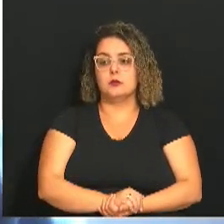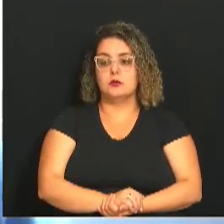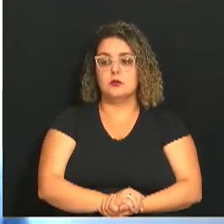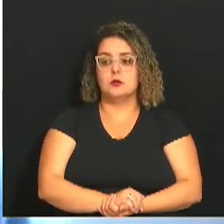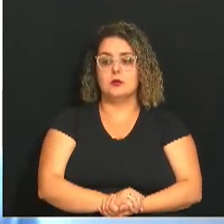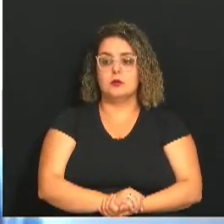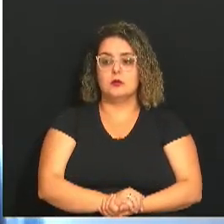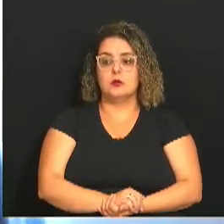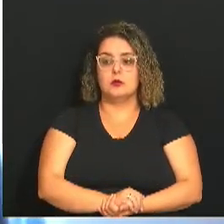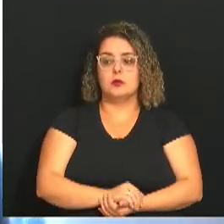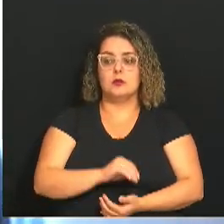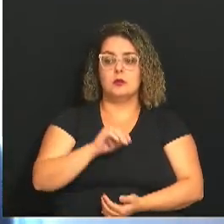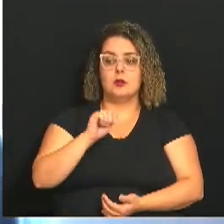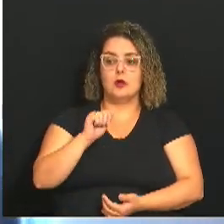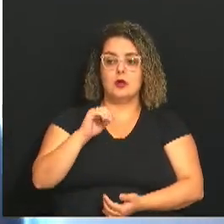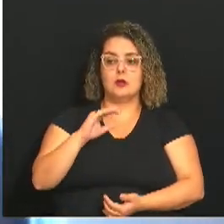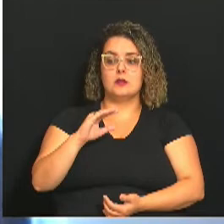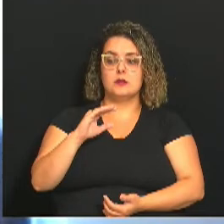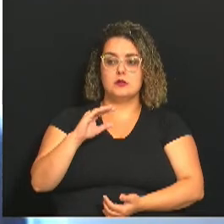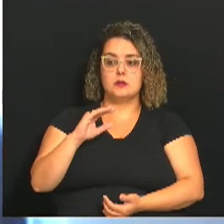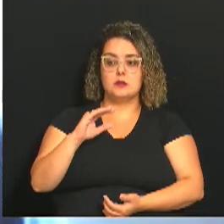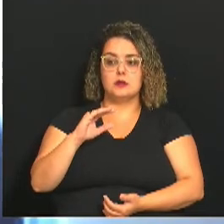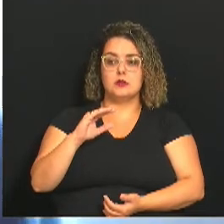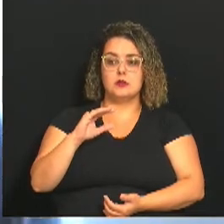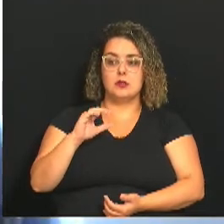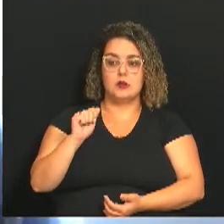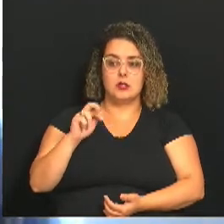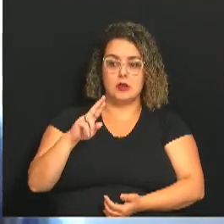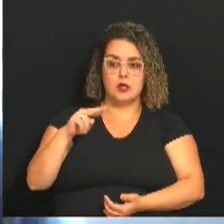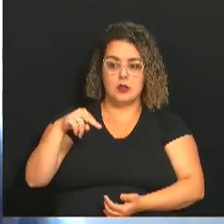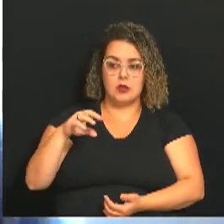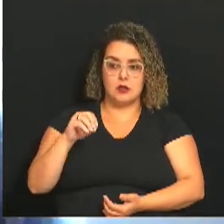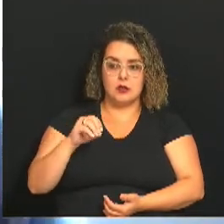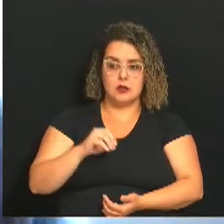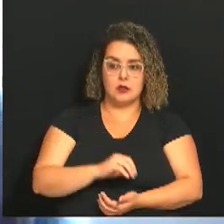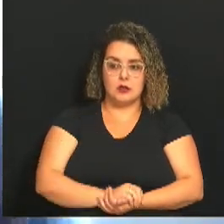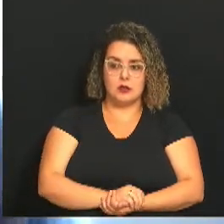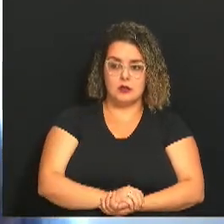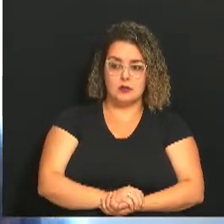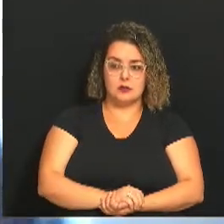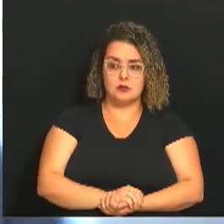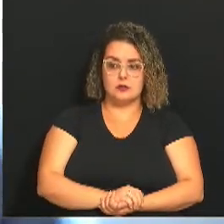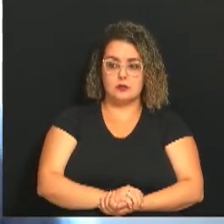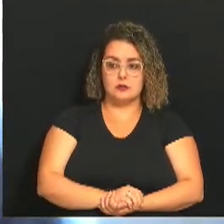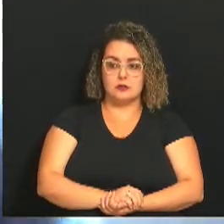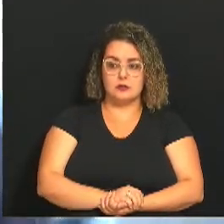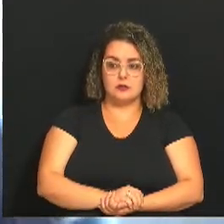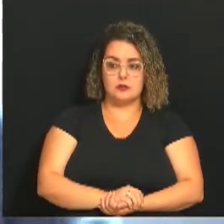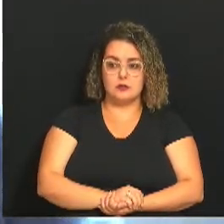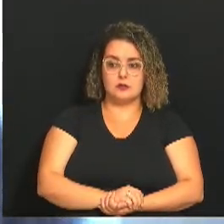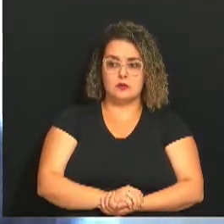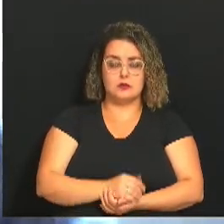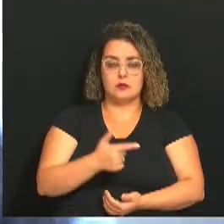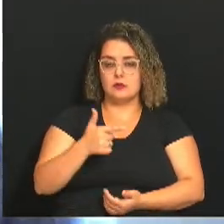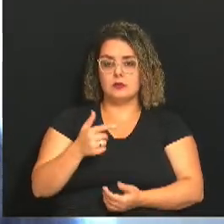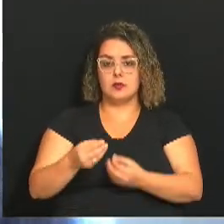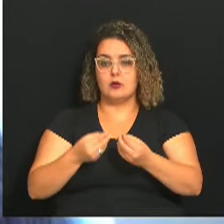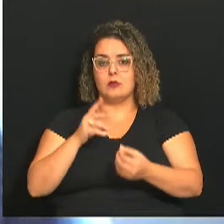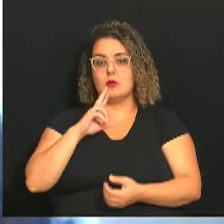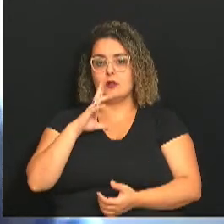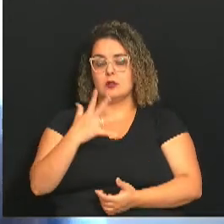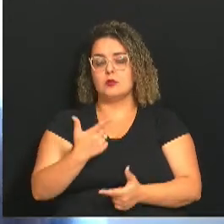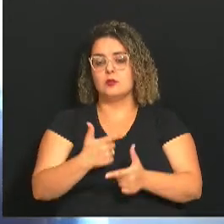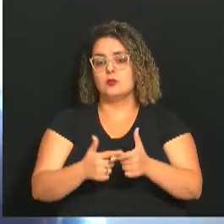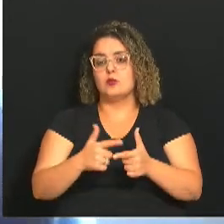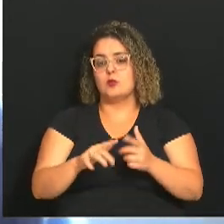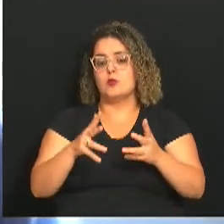é aceitável? Como que a gente vai atacar esse problema? O que é inviável financeiramente? Não dá para resolver todos os problemas, né? Tem